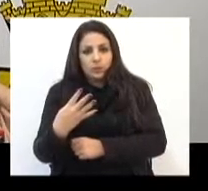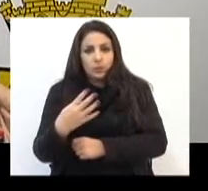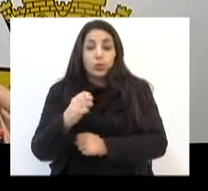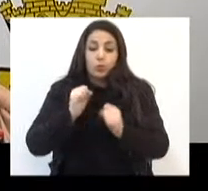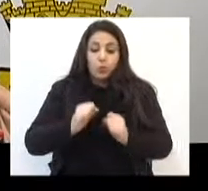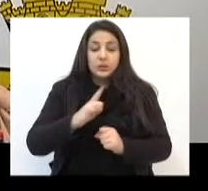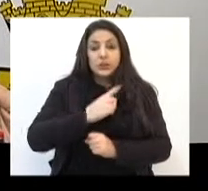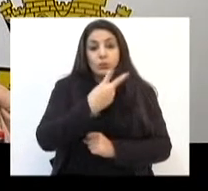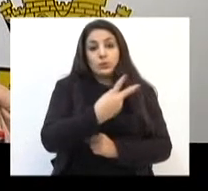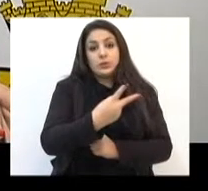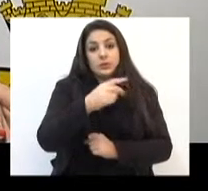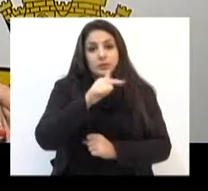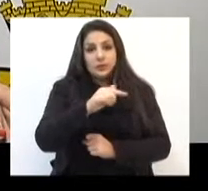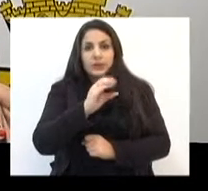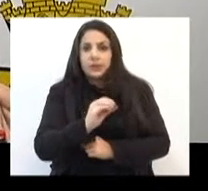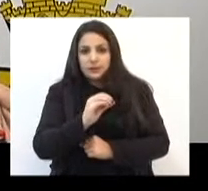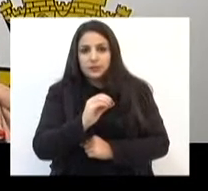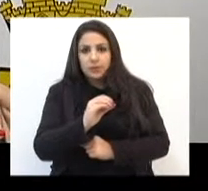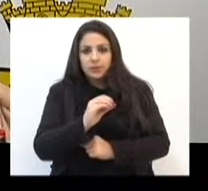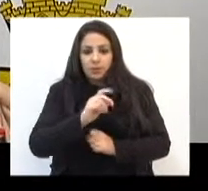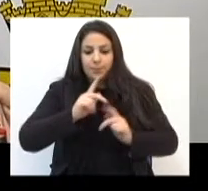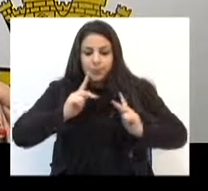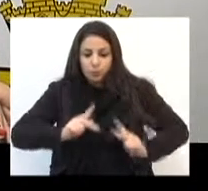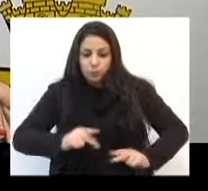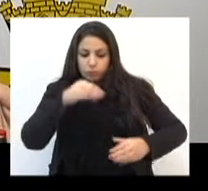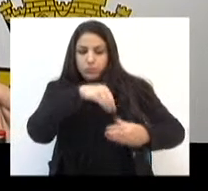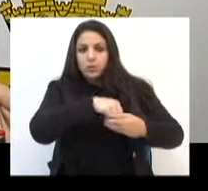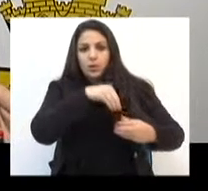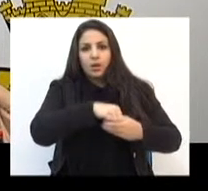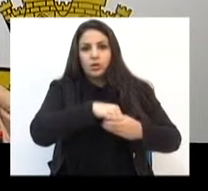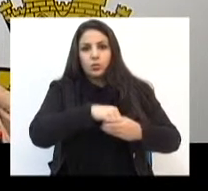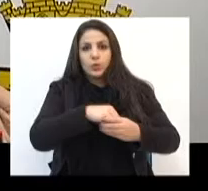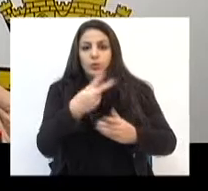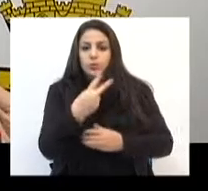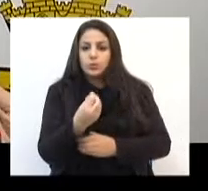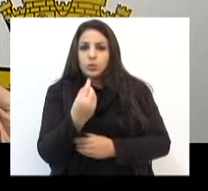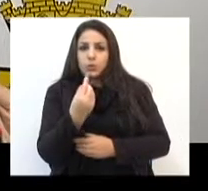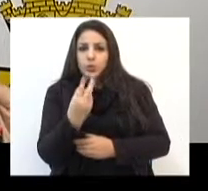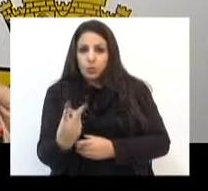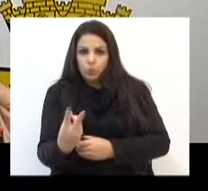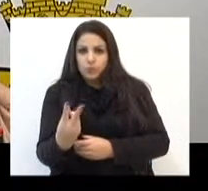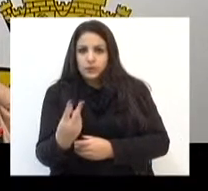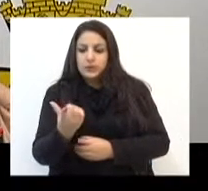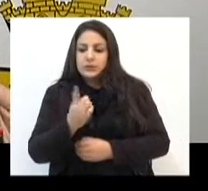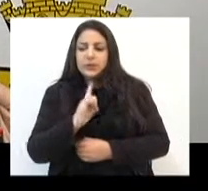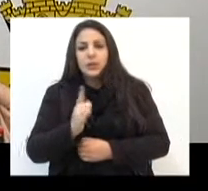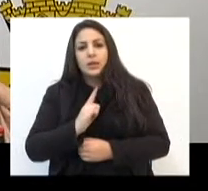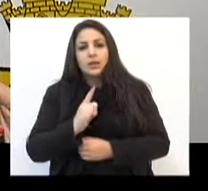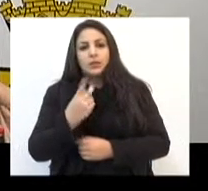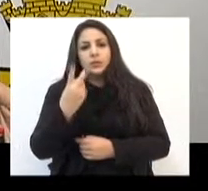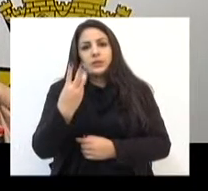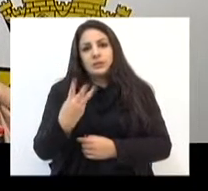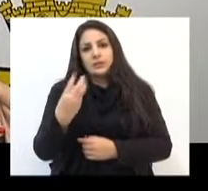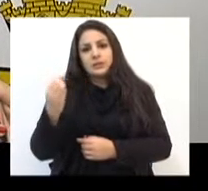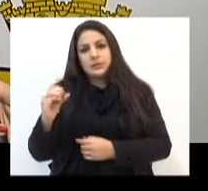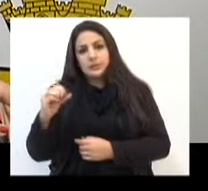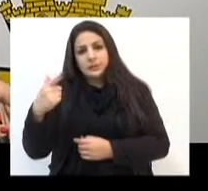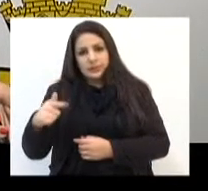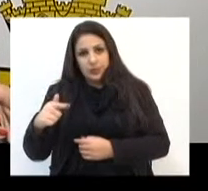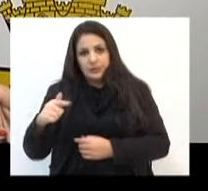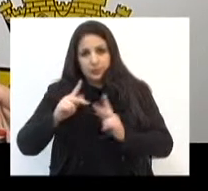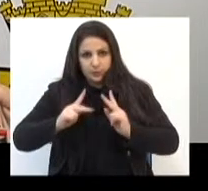crítica. Devido à superlotação, toda a estrutura da carceragem está defasada, mas reforça que são